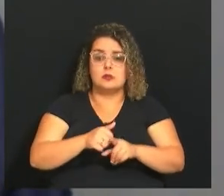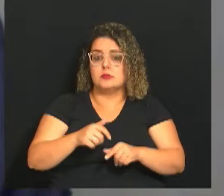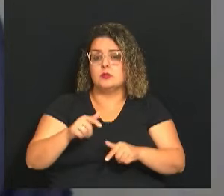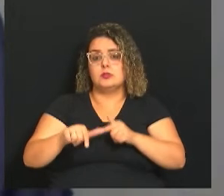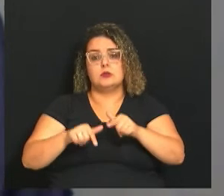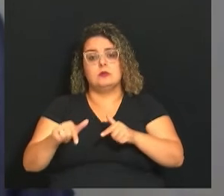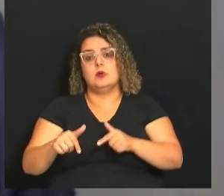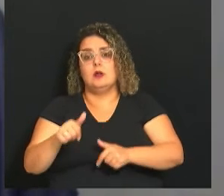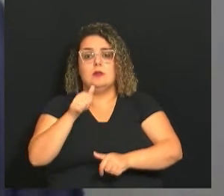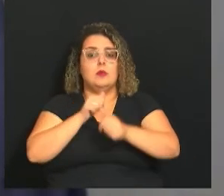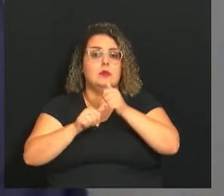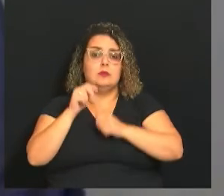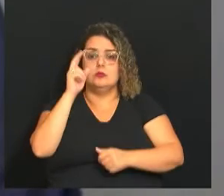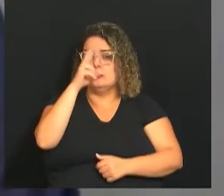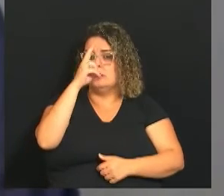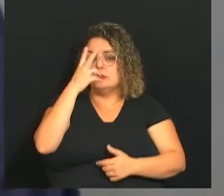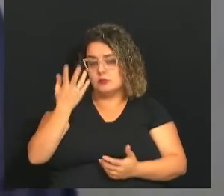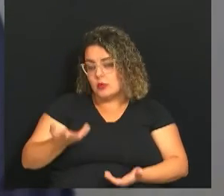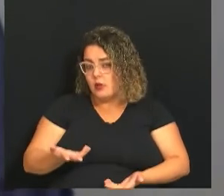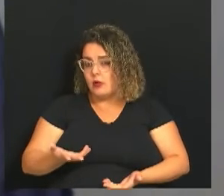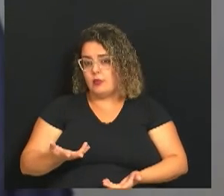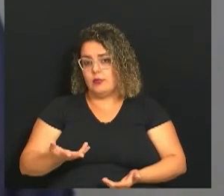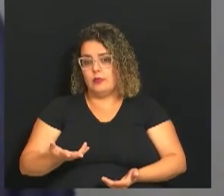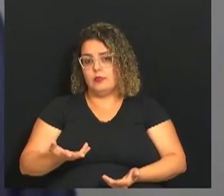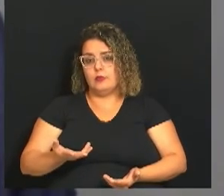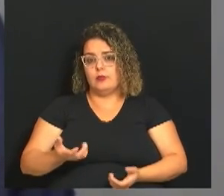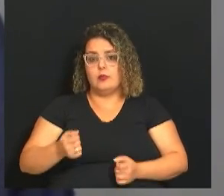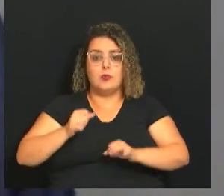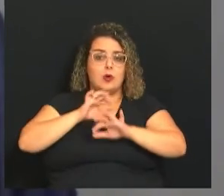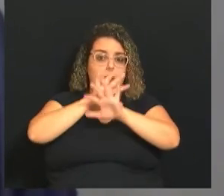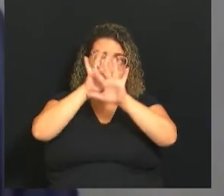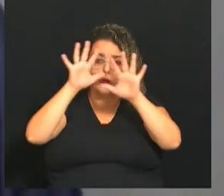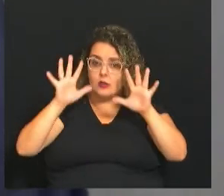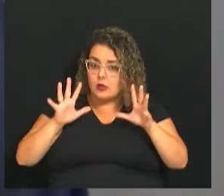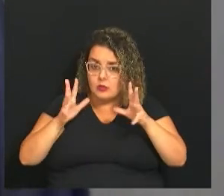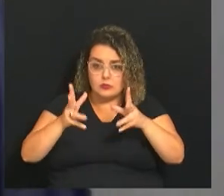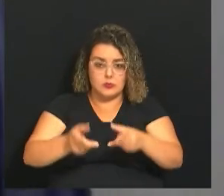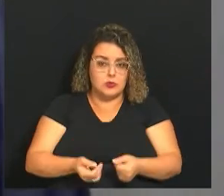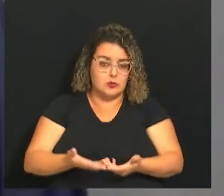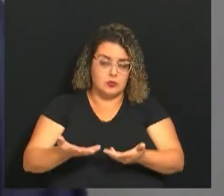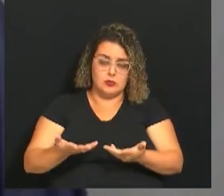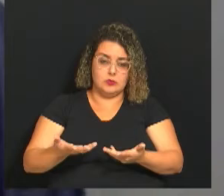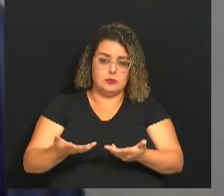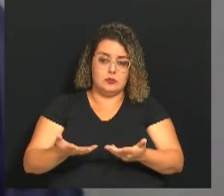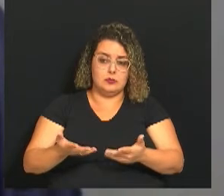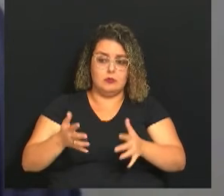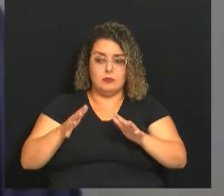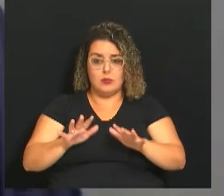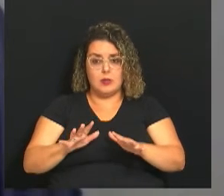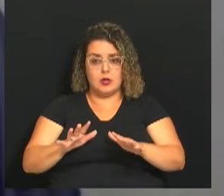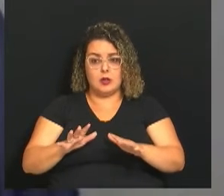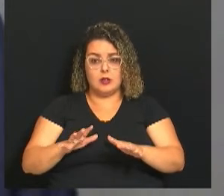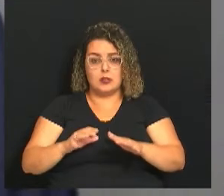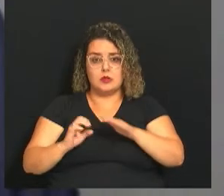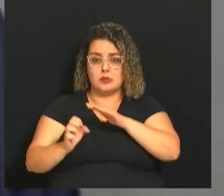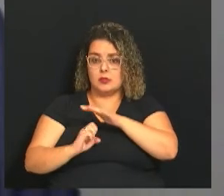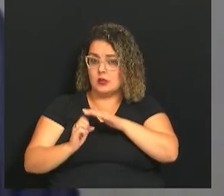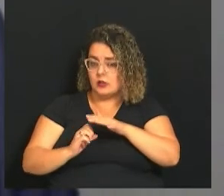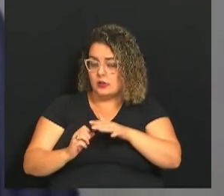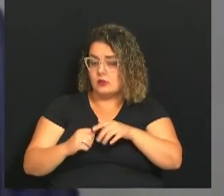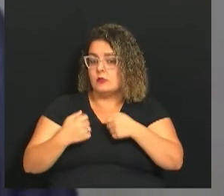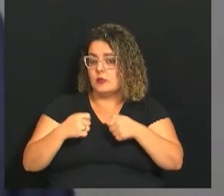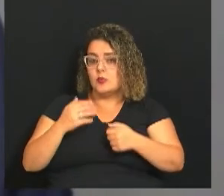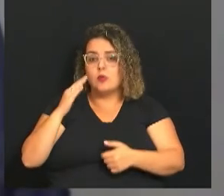álcool. É muito claro para todo mundo isso. Só que as empresas precisam entender que essa